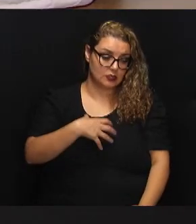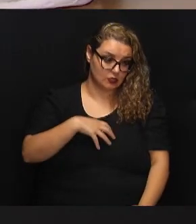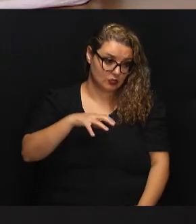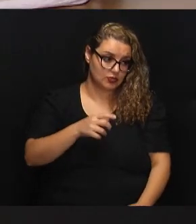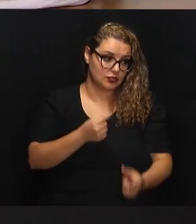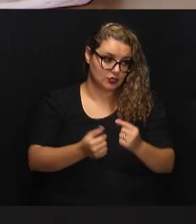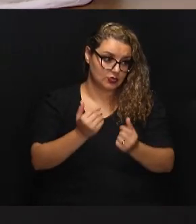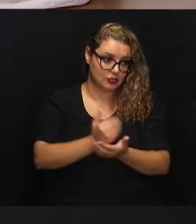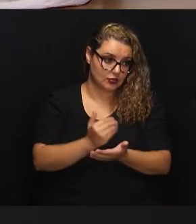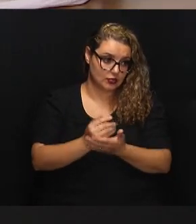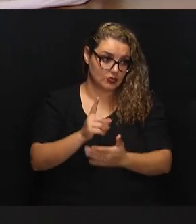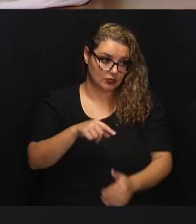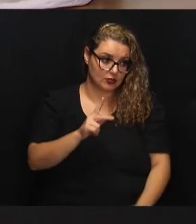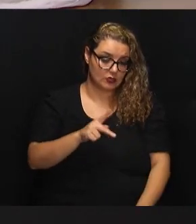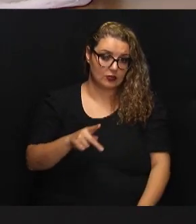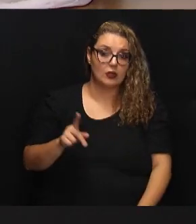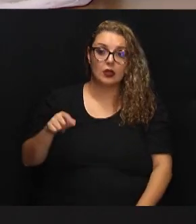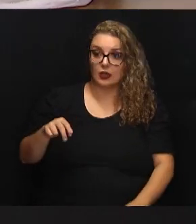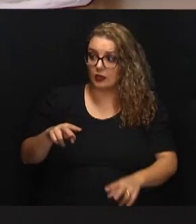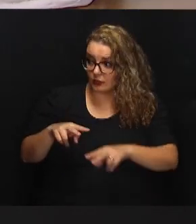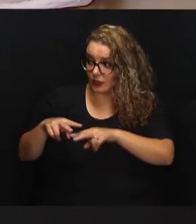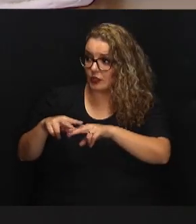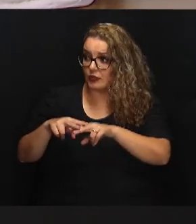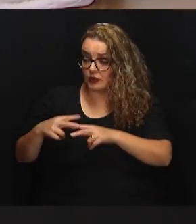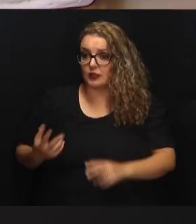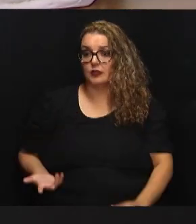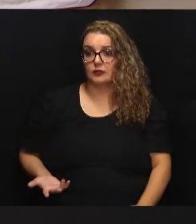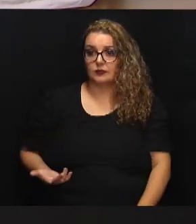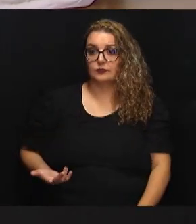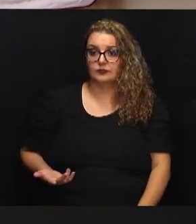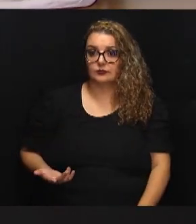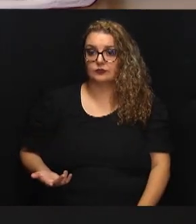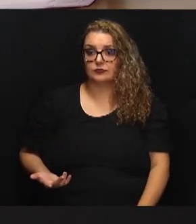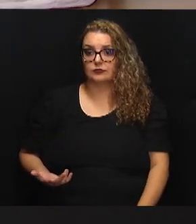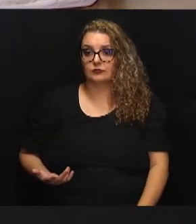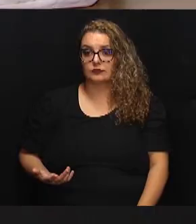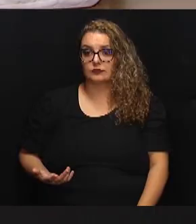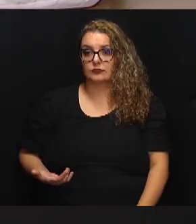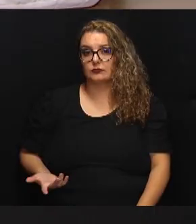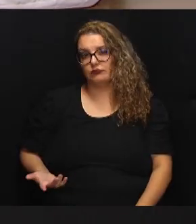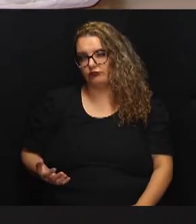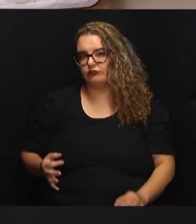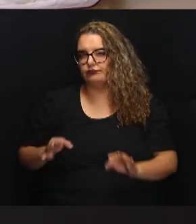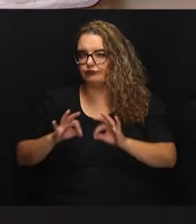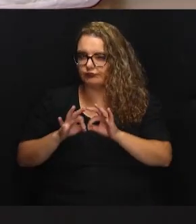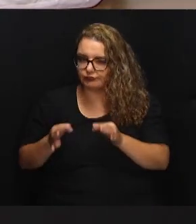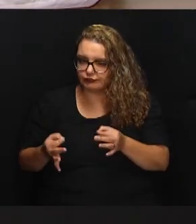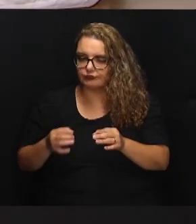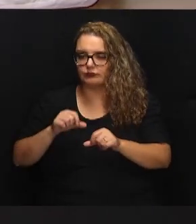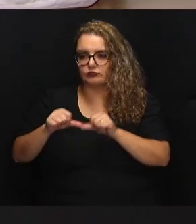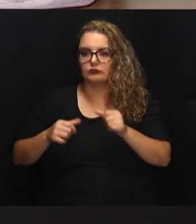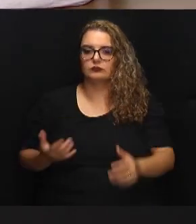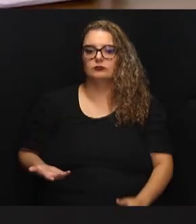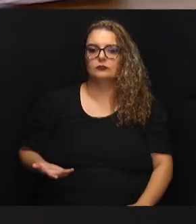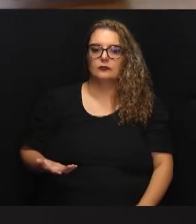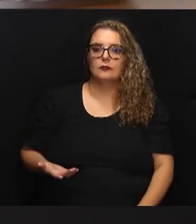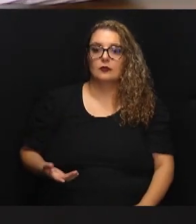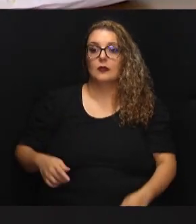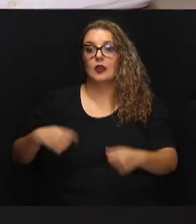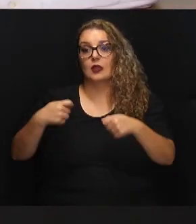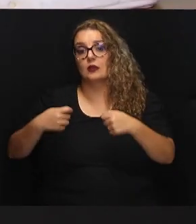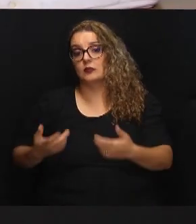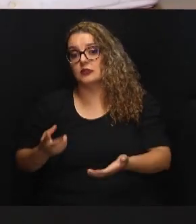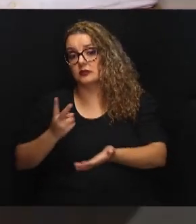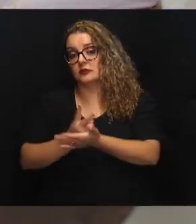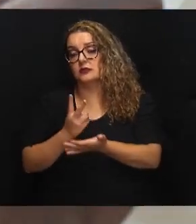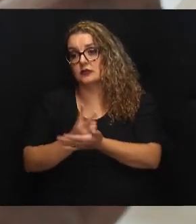financiamento, professor? Momento de revisar, né? Porque com essas sutis mudanças, né, você precisa sempre fazer